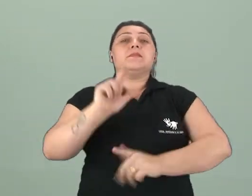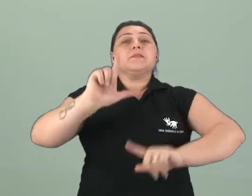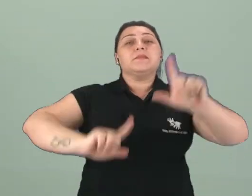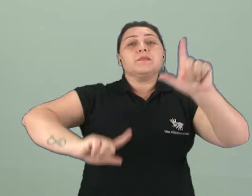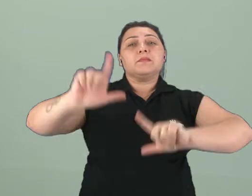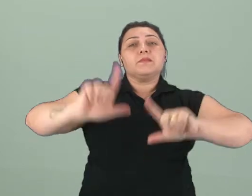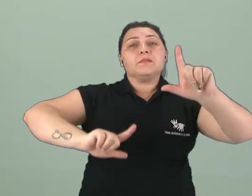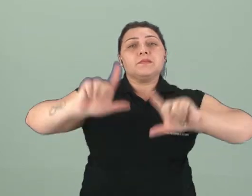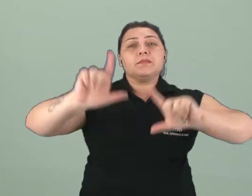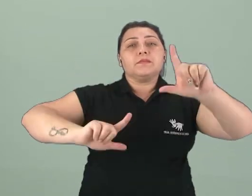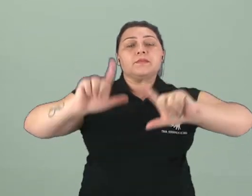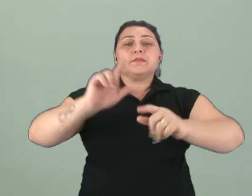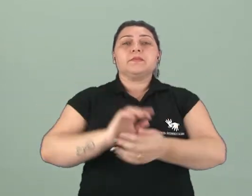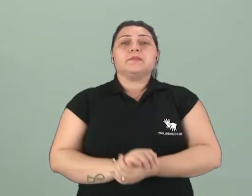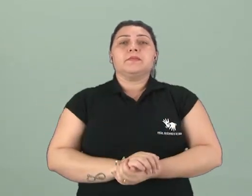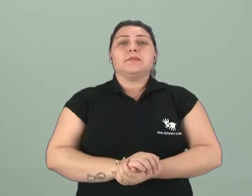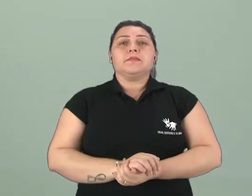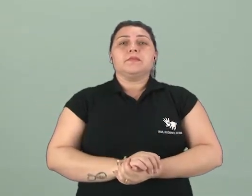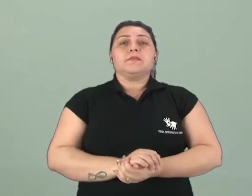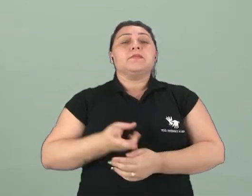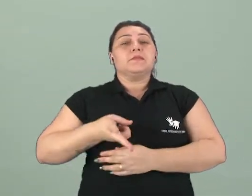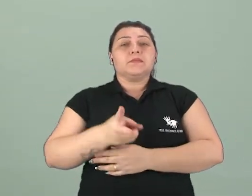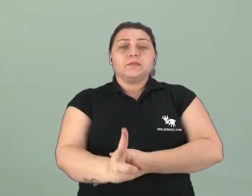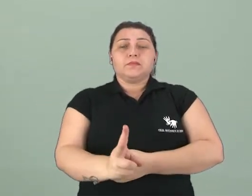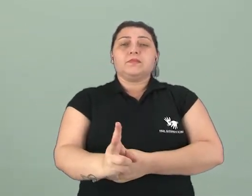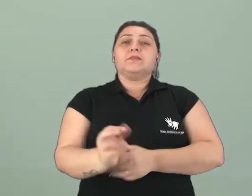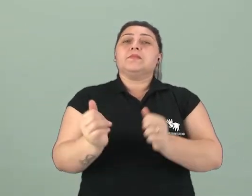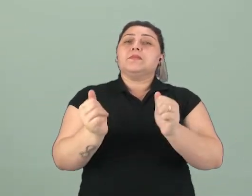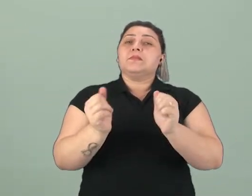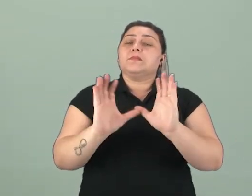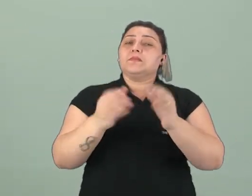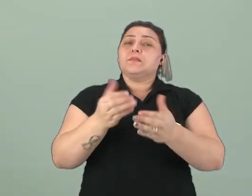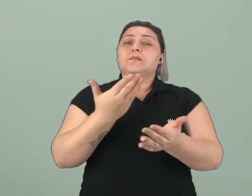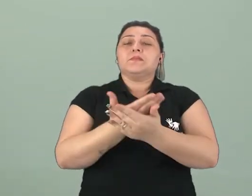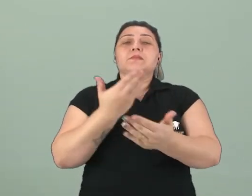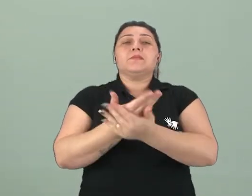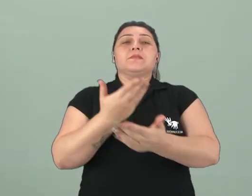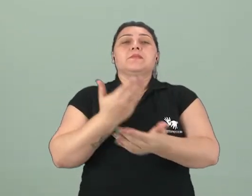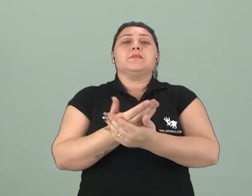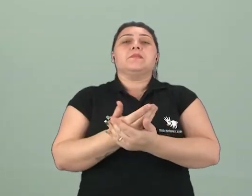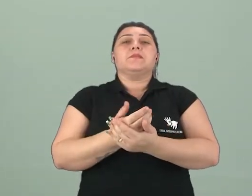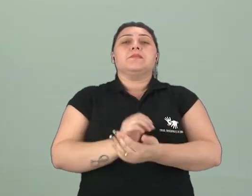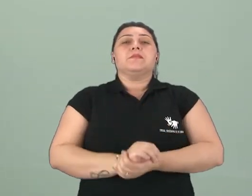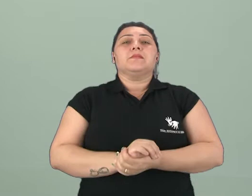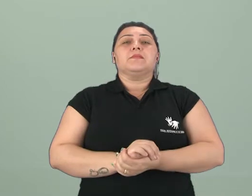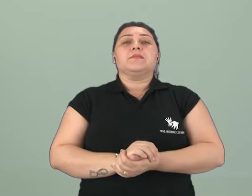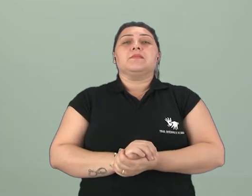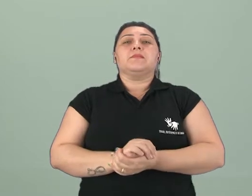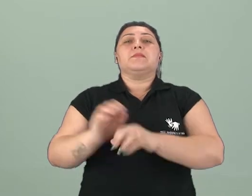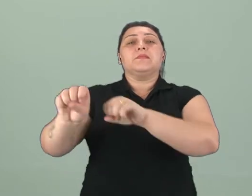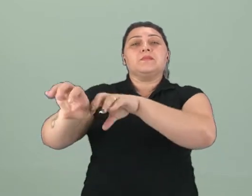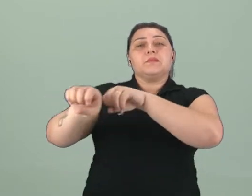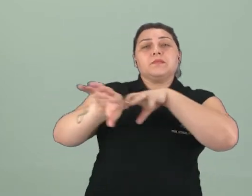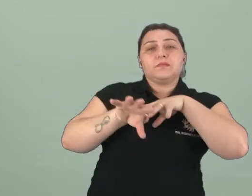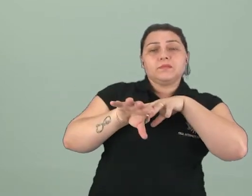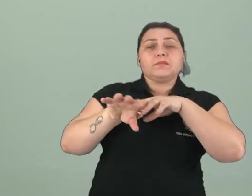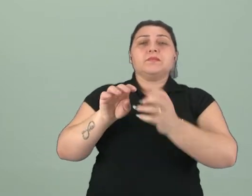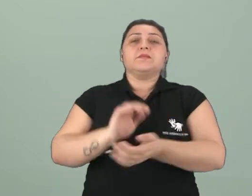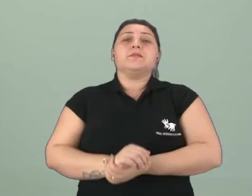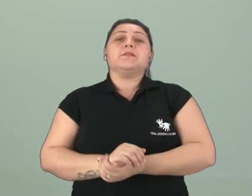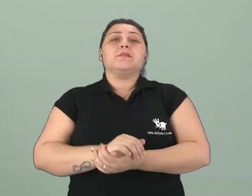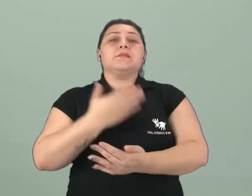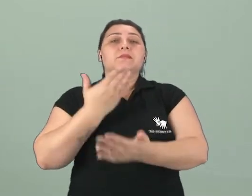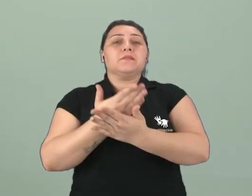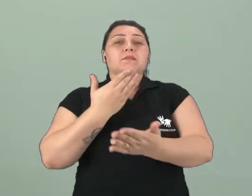TV para continuar um conjunto de aulas que está sendo dado aí de forma remota, né? Essas